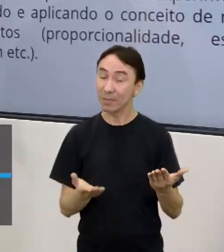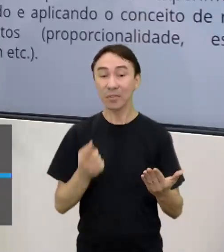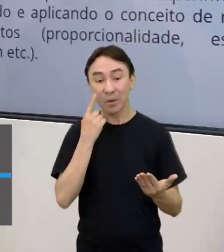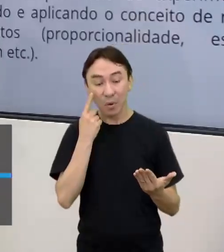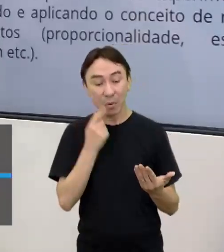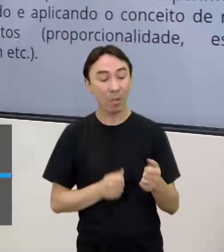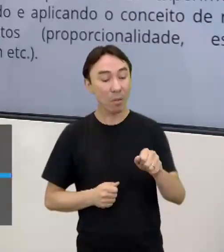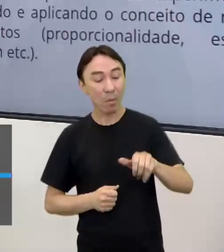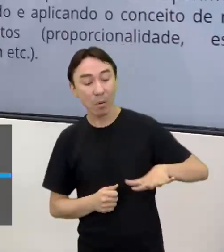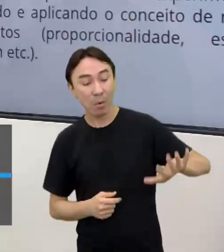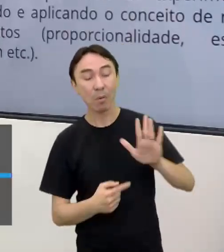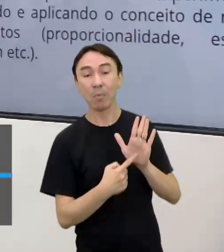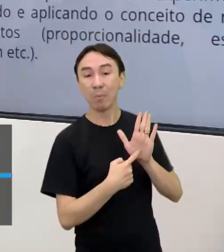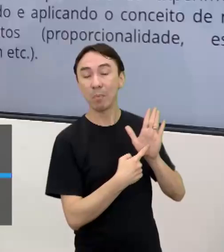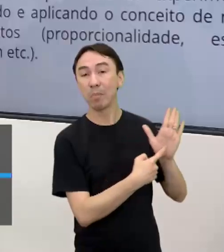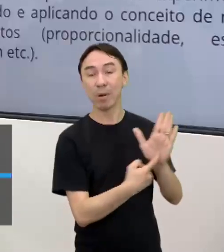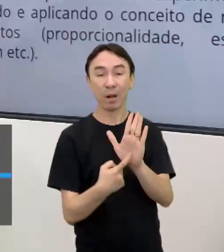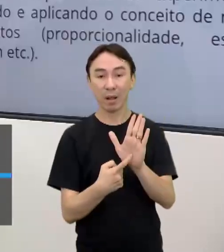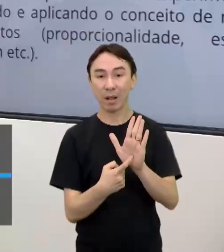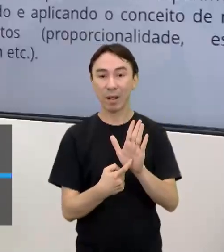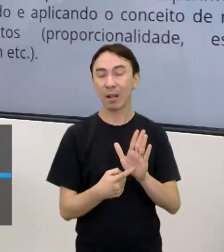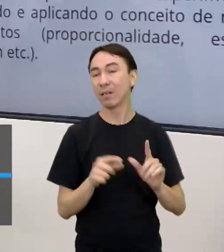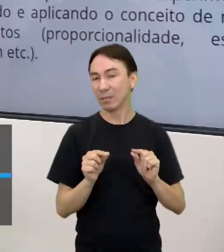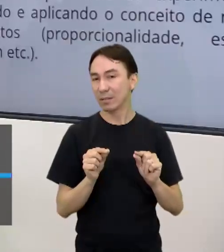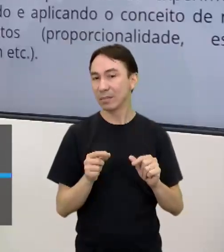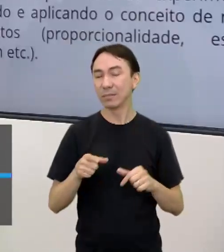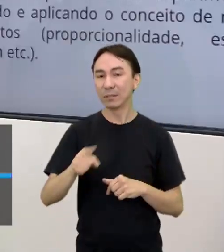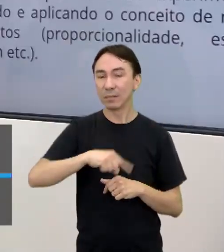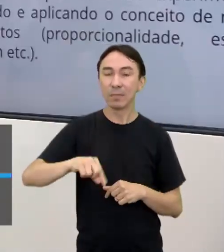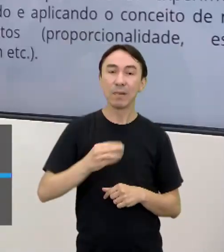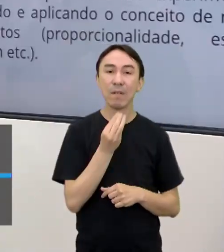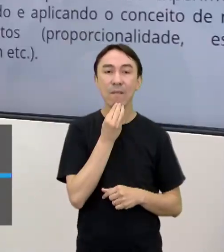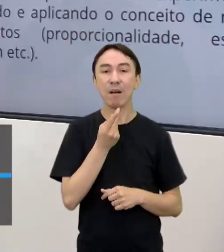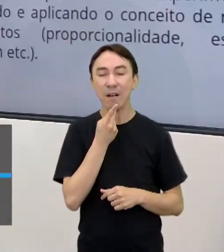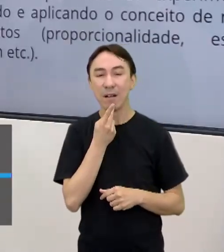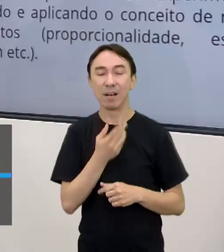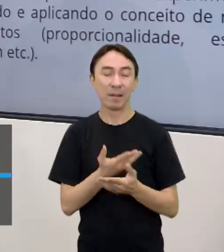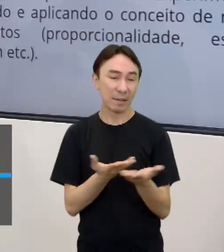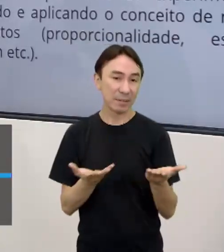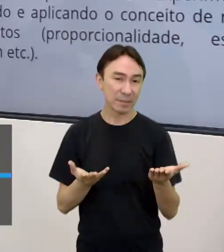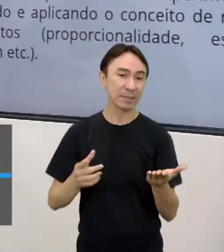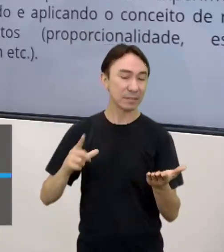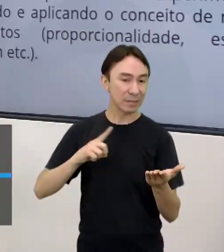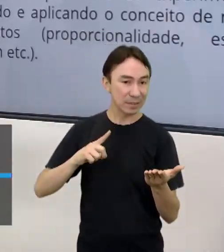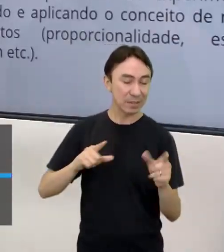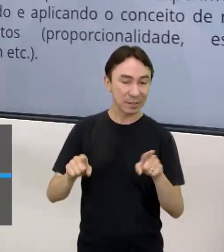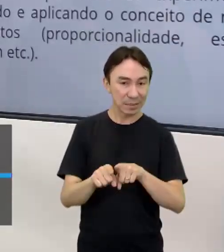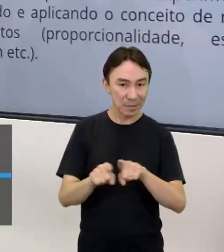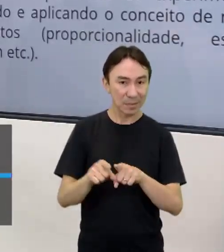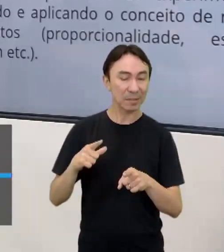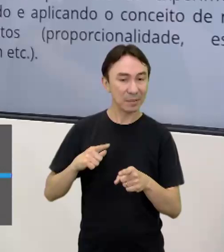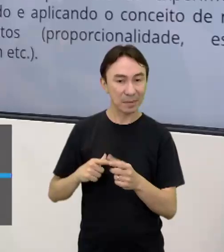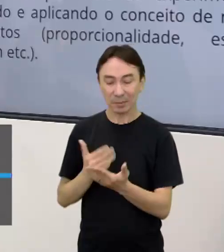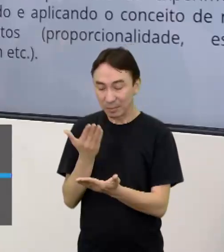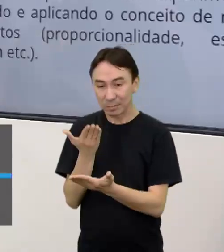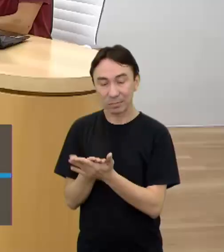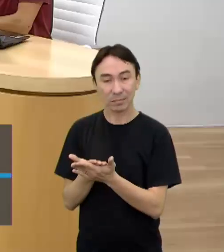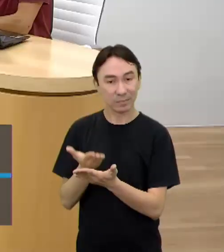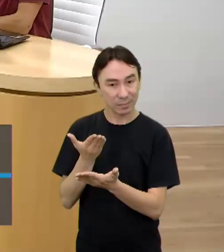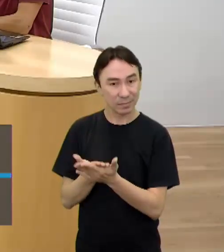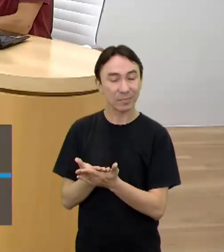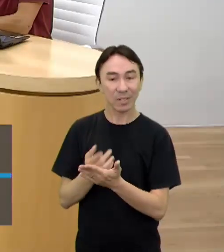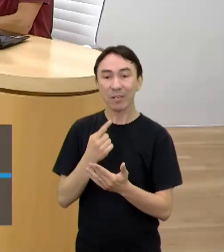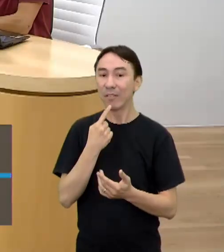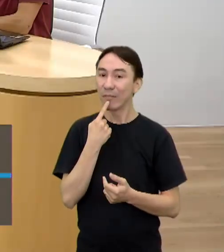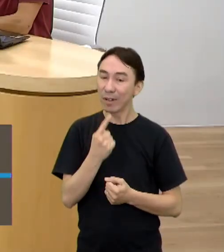o campo amostral envolvido na probabilidade para poder calculá-la, tá? Inclusive, a gente tem uma aula falando sobre o par ou ímpar, Osmar,